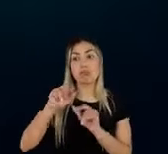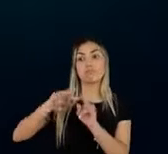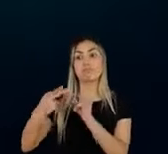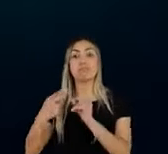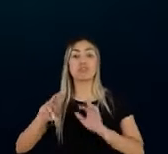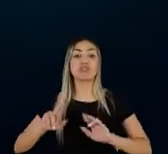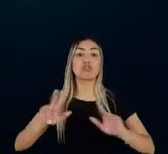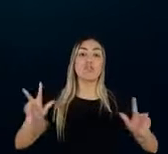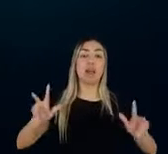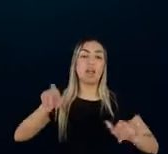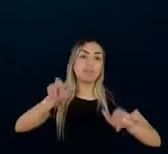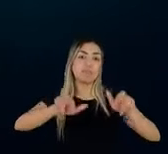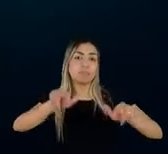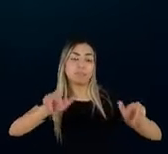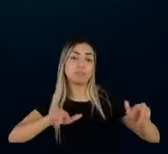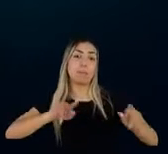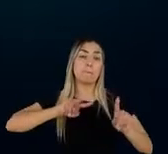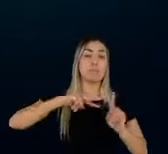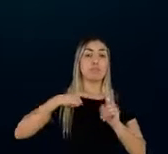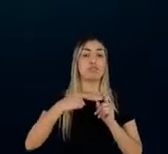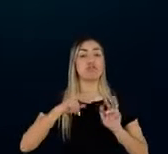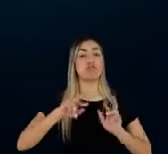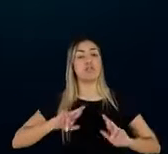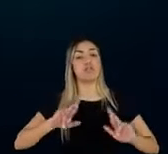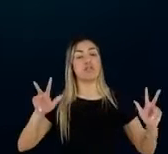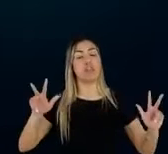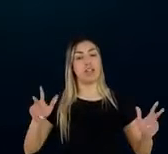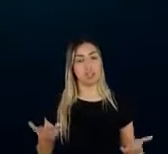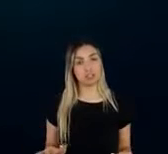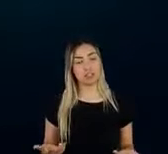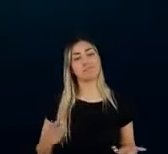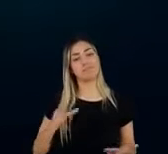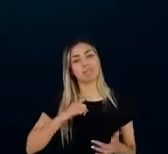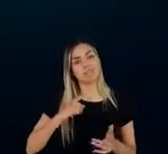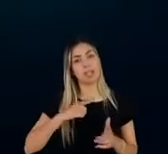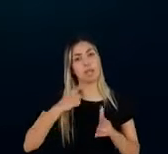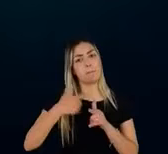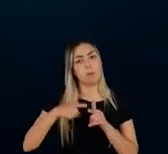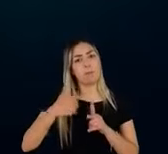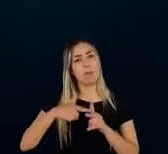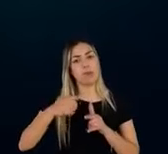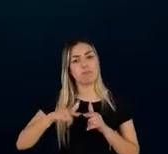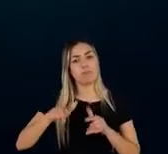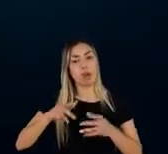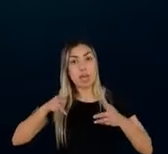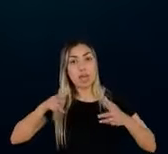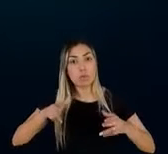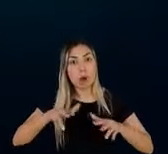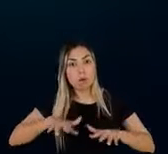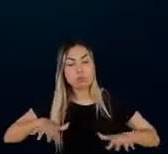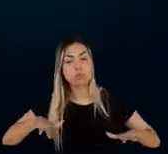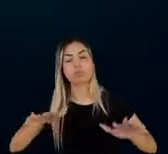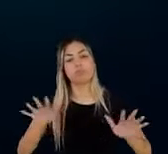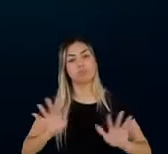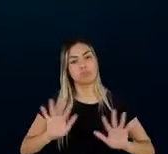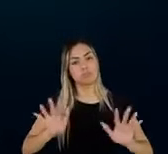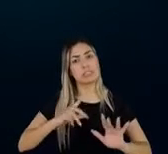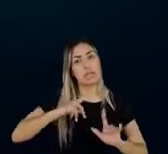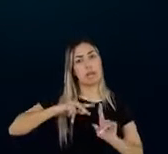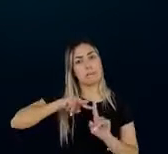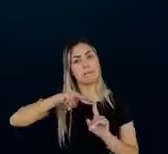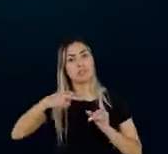outra completamente diferente então a um problema de assimetria que se agrava inclusive ao longo do tempo